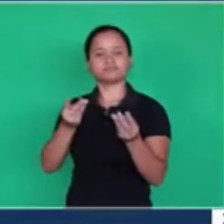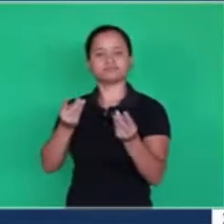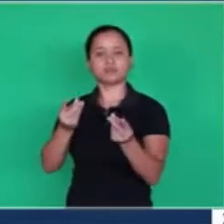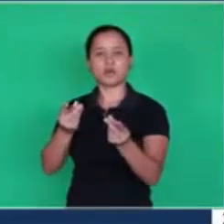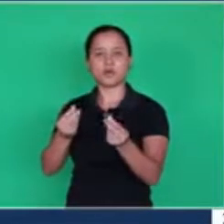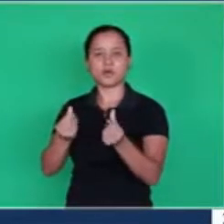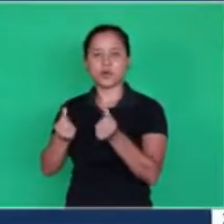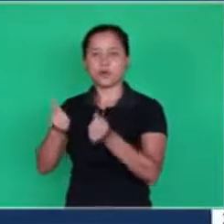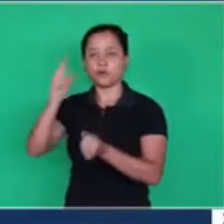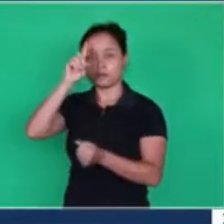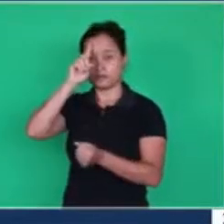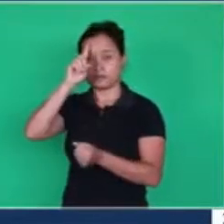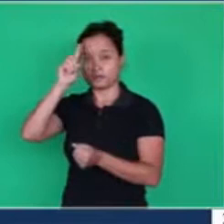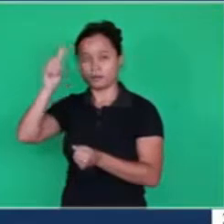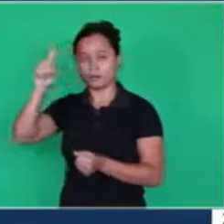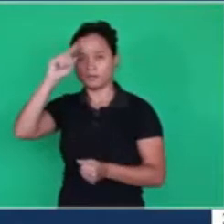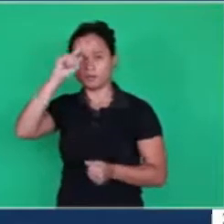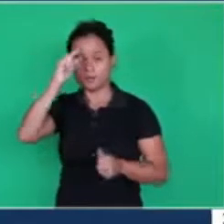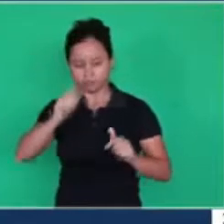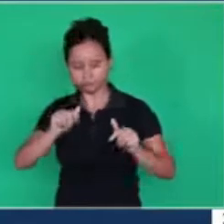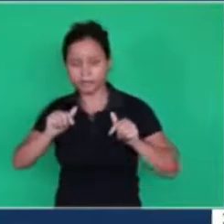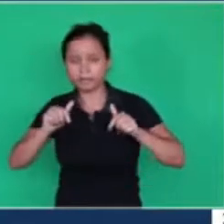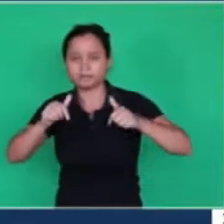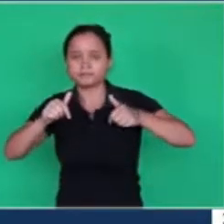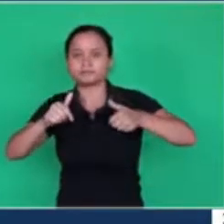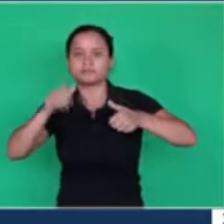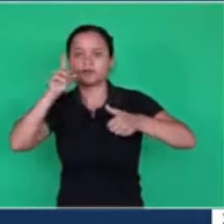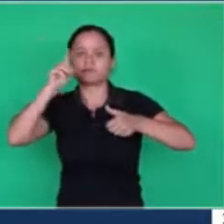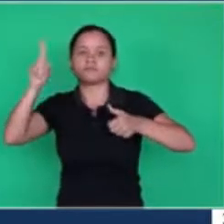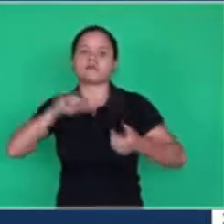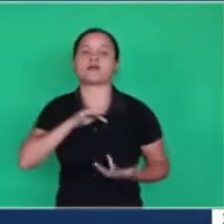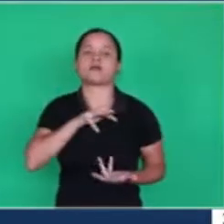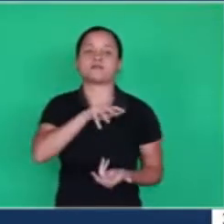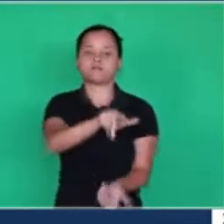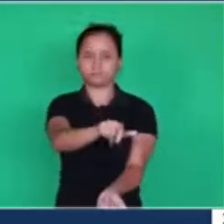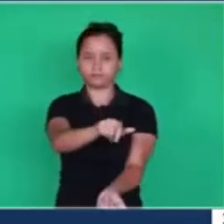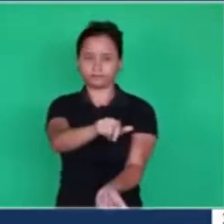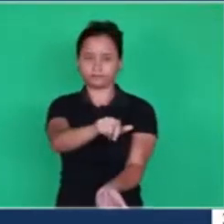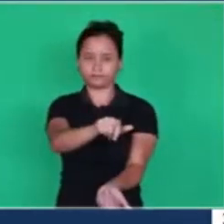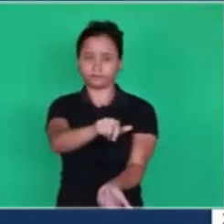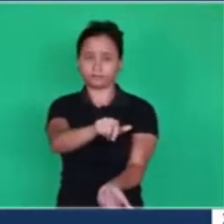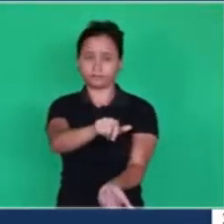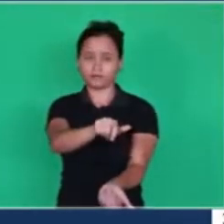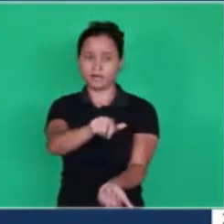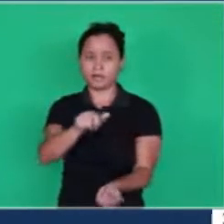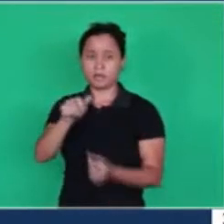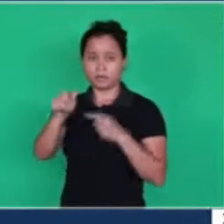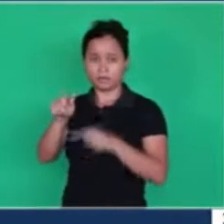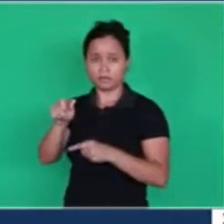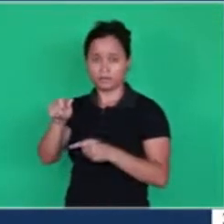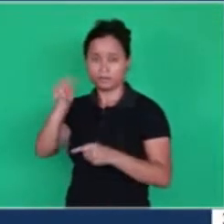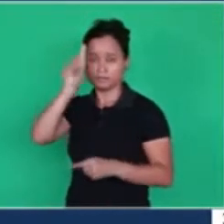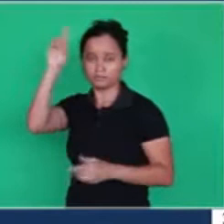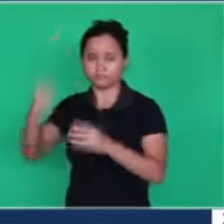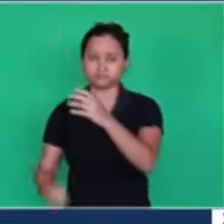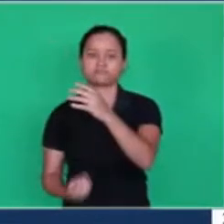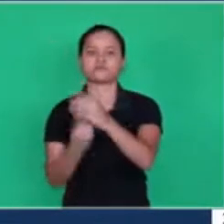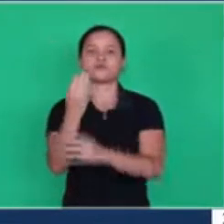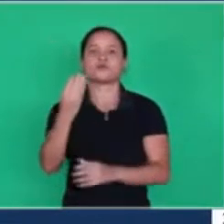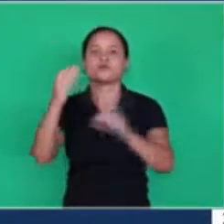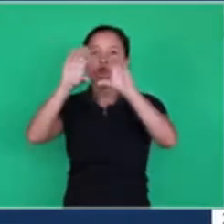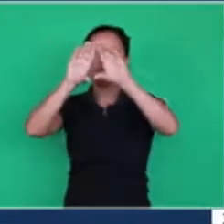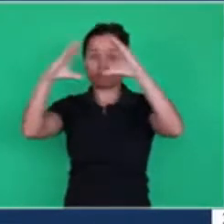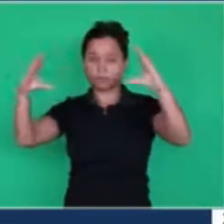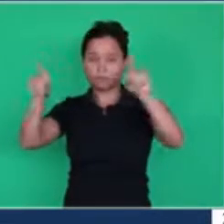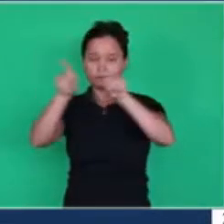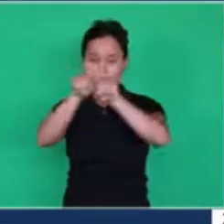Pela sua palavra, Deus criou os céus e a terra. Já vimos isso. Agora, o entendimento dessa criação é nossa,